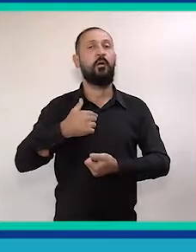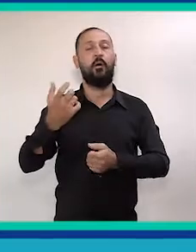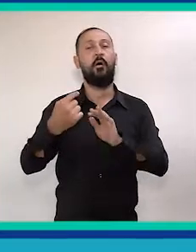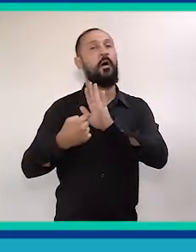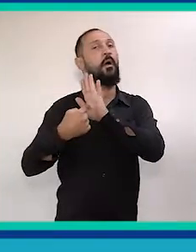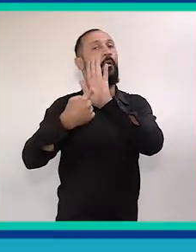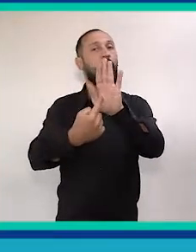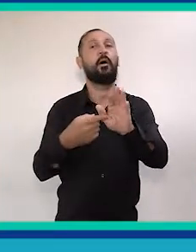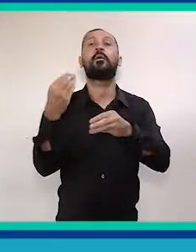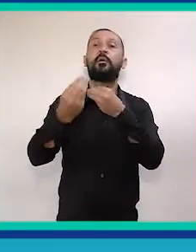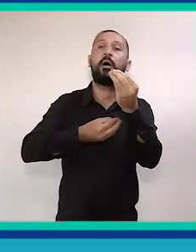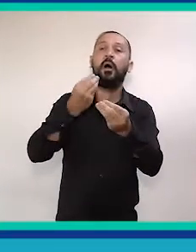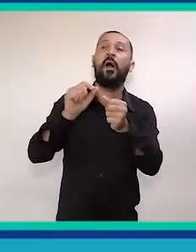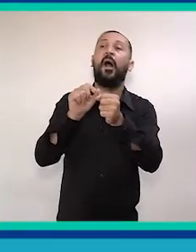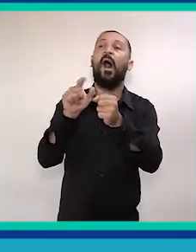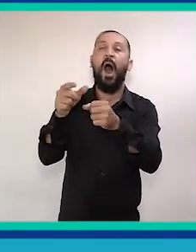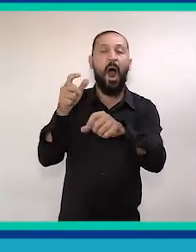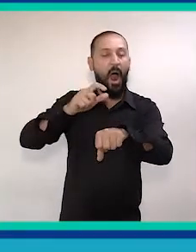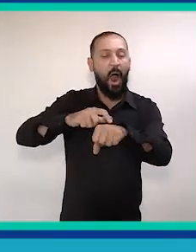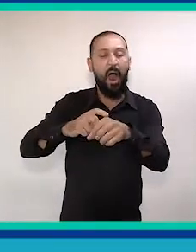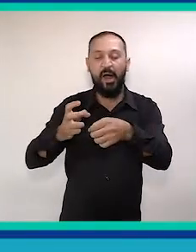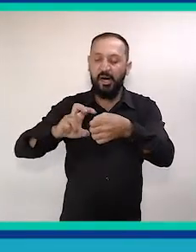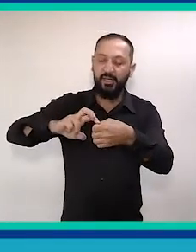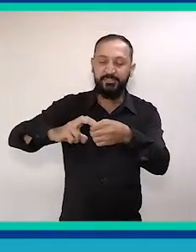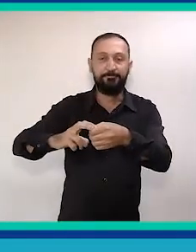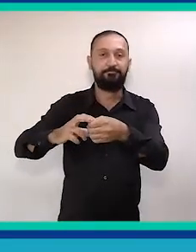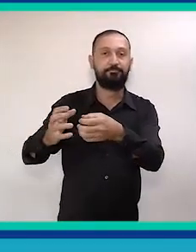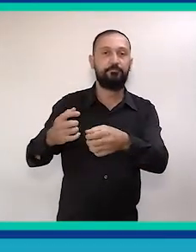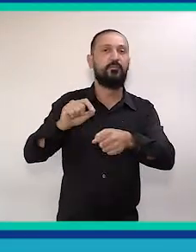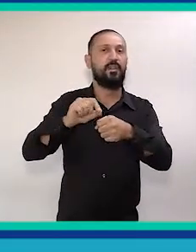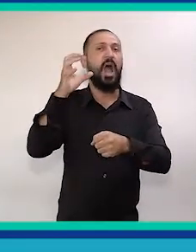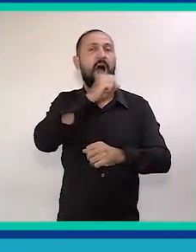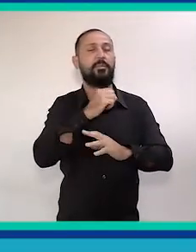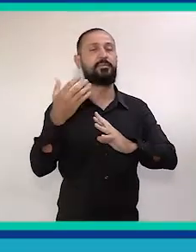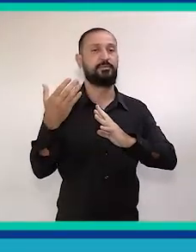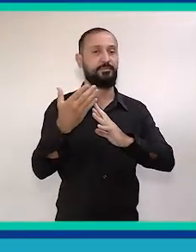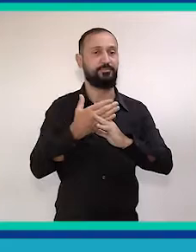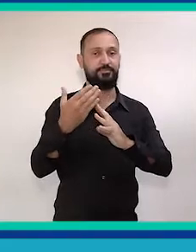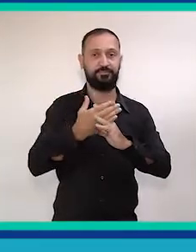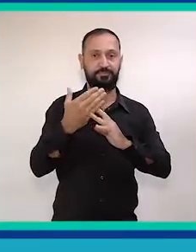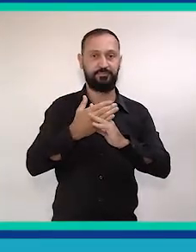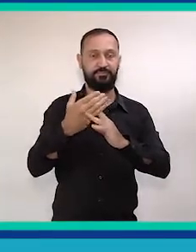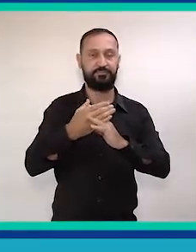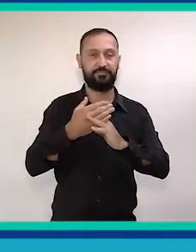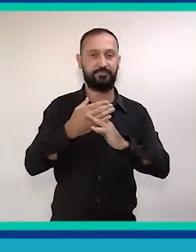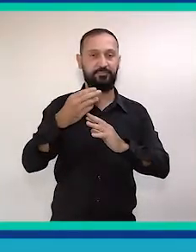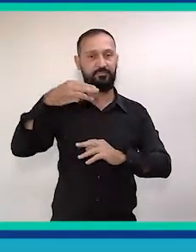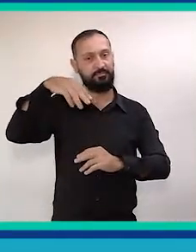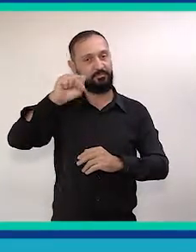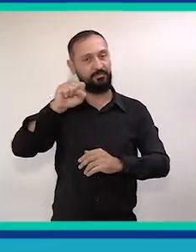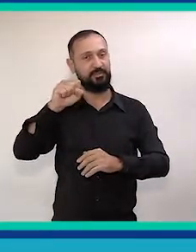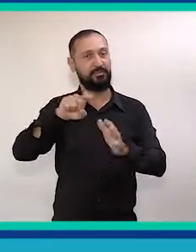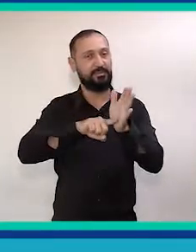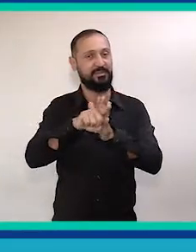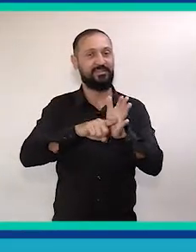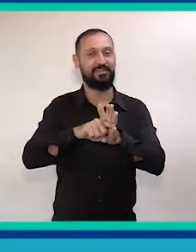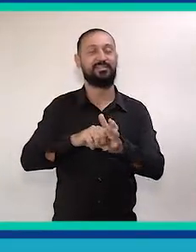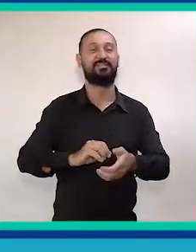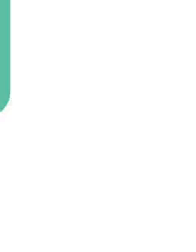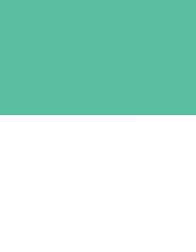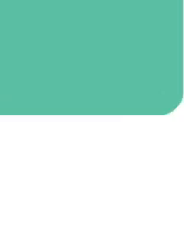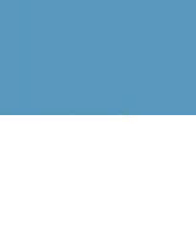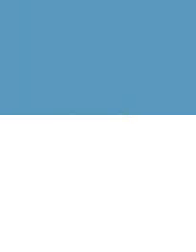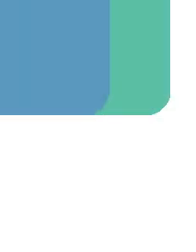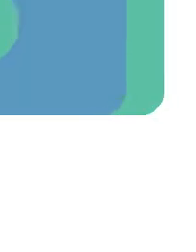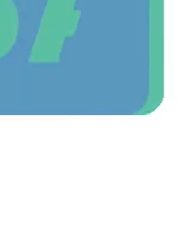proteína. Bom, eu vou querer que você mostre para a gente depois como que isso tudo é extraído, mas primeiro vamos fazer um intervalo rapidão aqui no MS Pesquisa, a gente já volta.